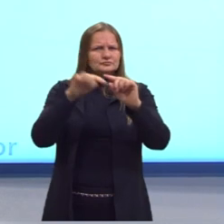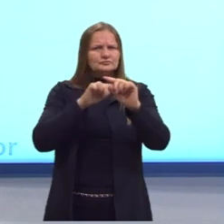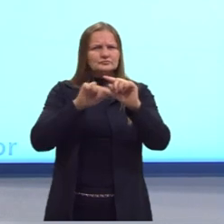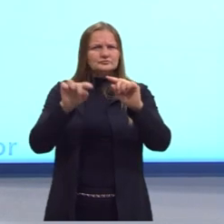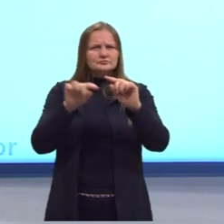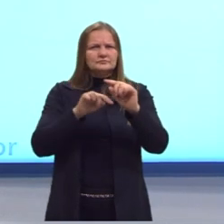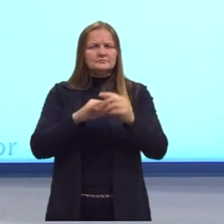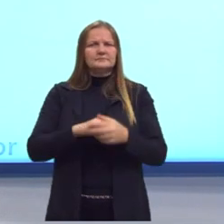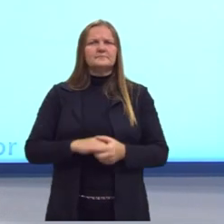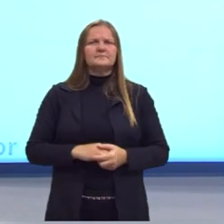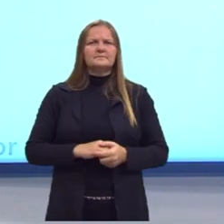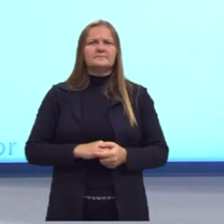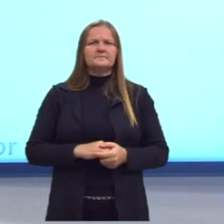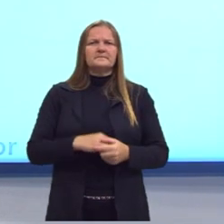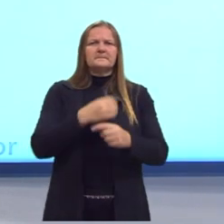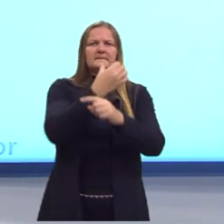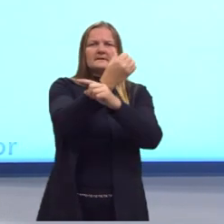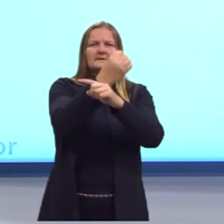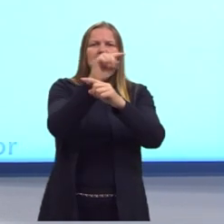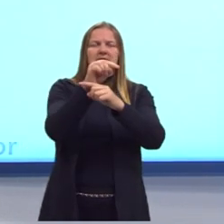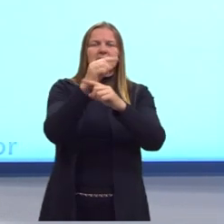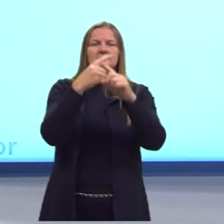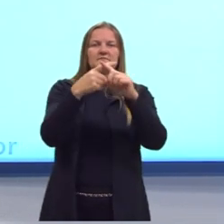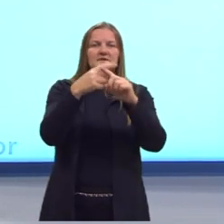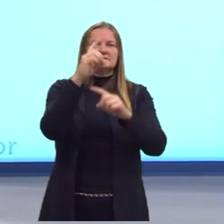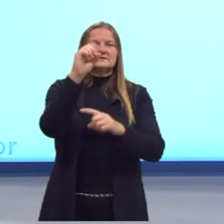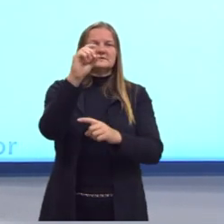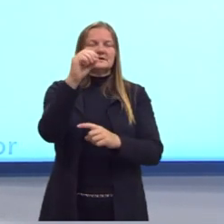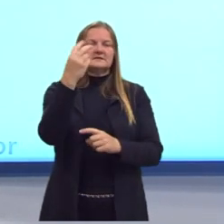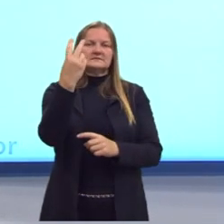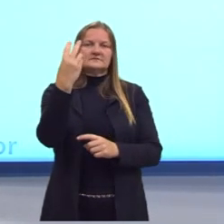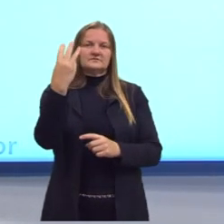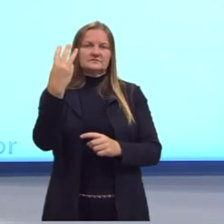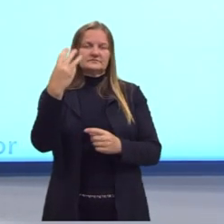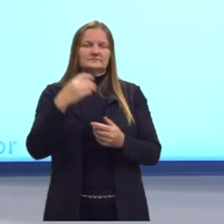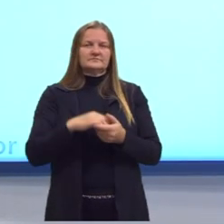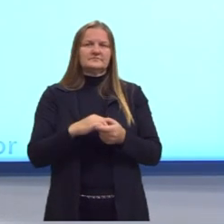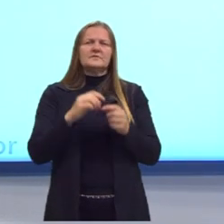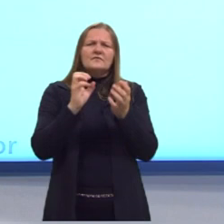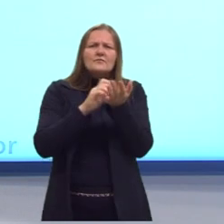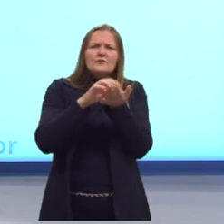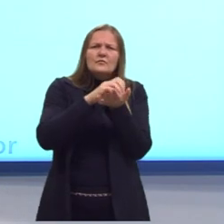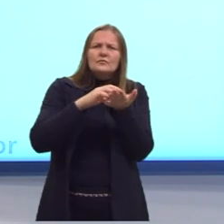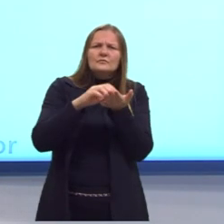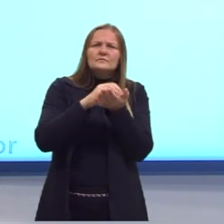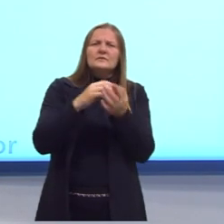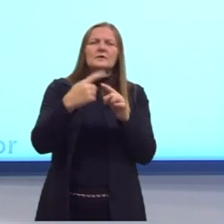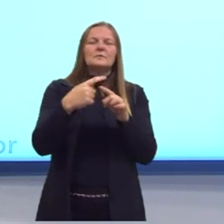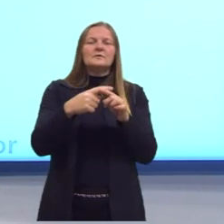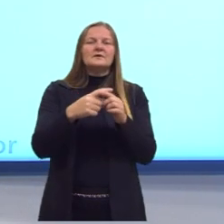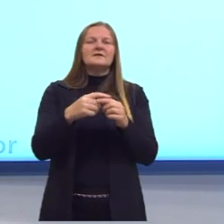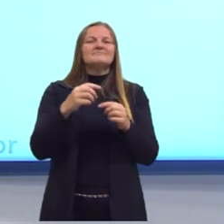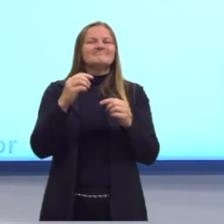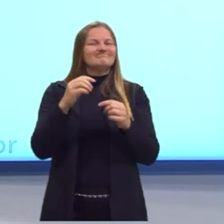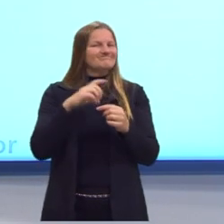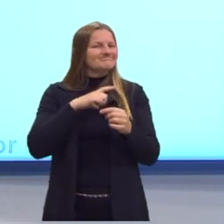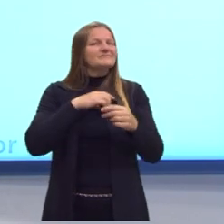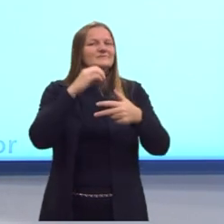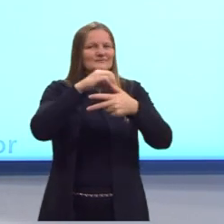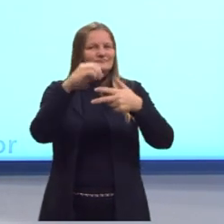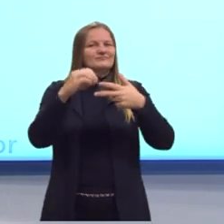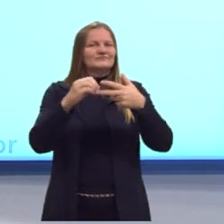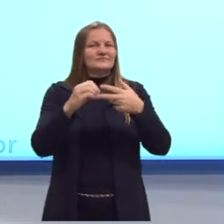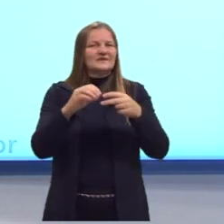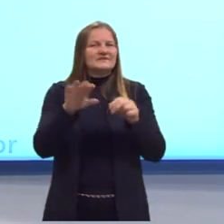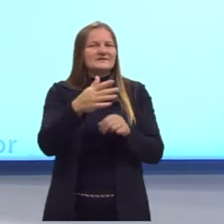utilizar a 0,2 ou têm problemas as 6 x 10 na 23 para fazer os cálculos Porque nas questões oralmente traz um